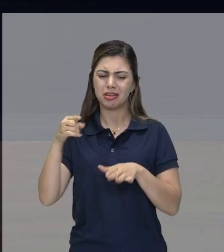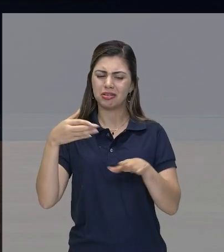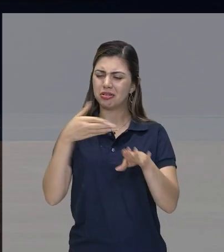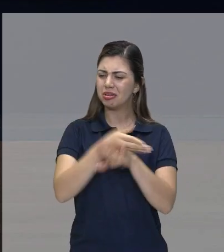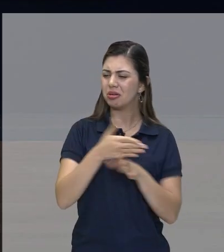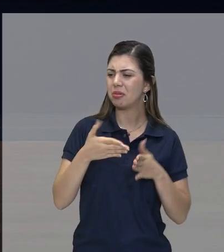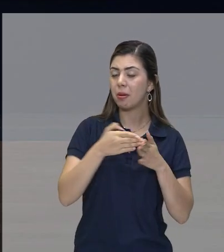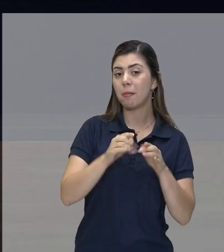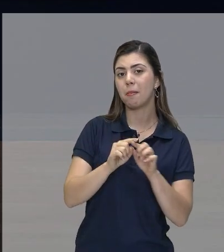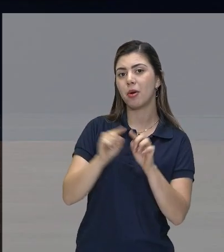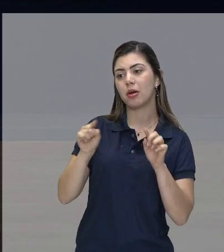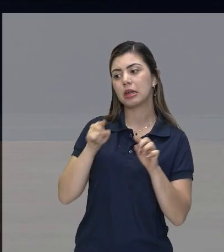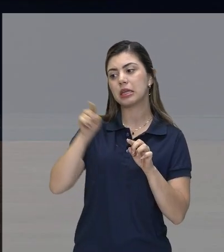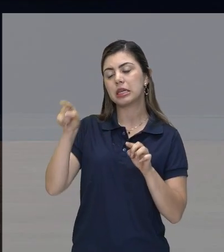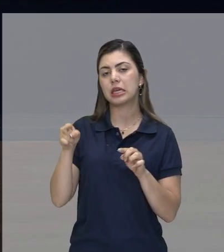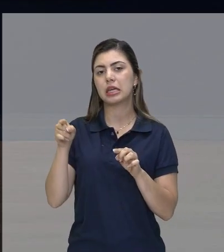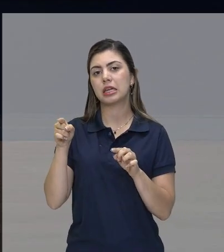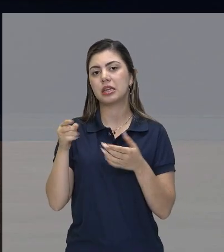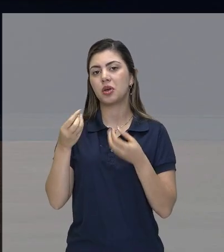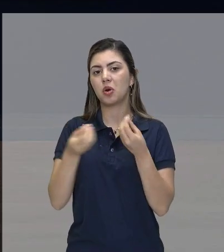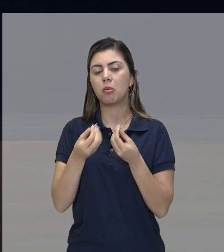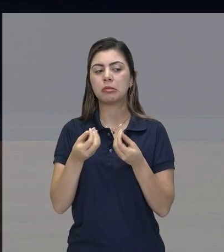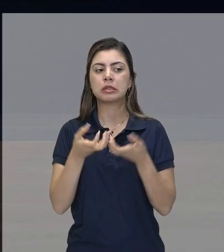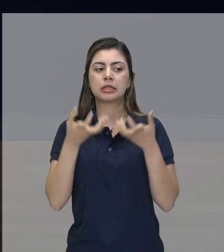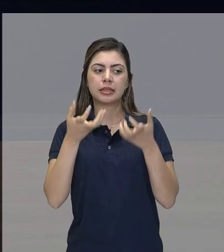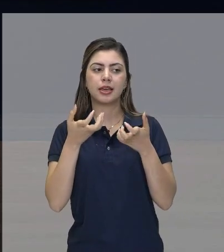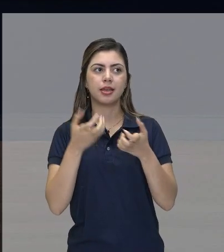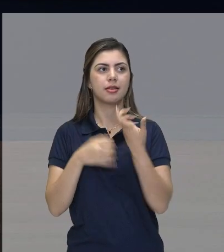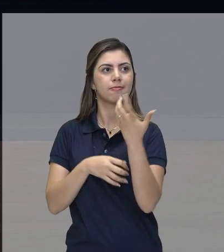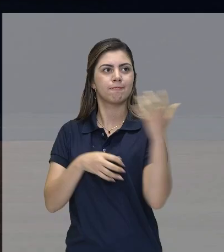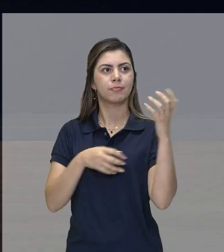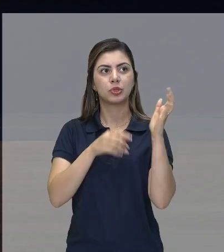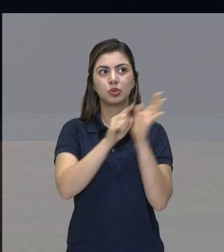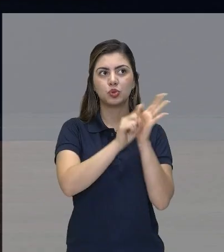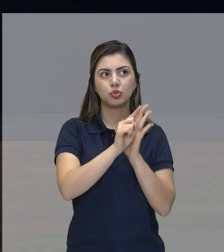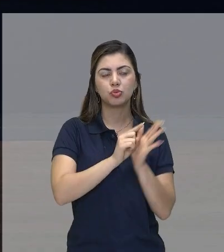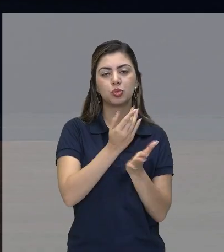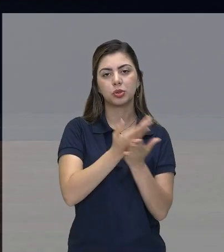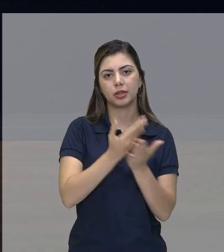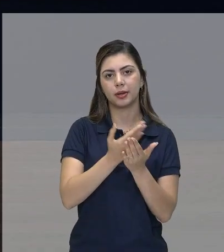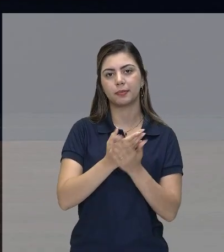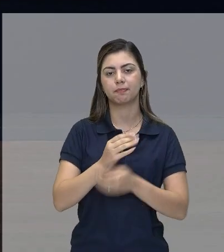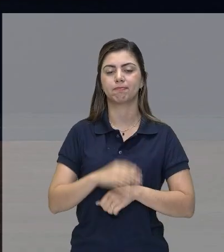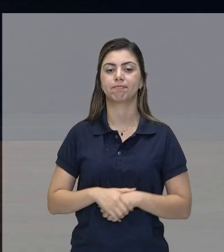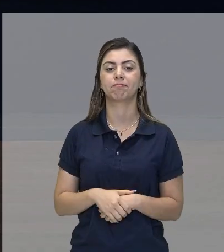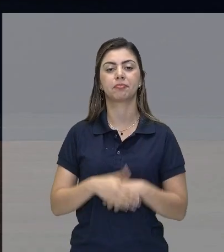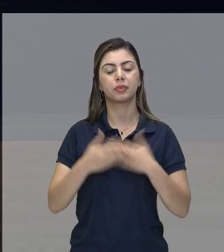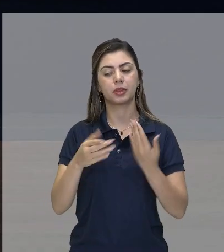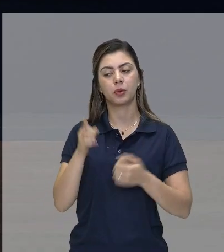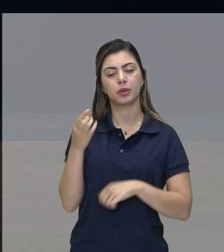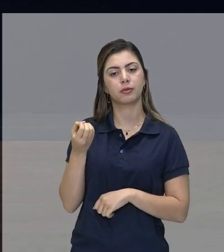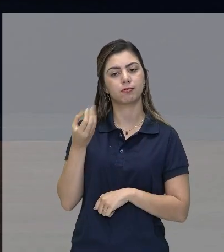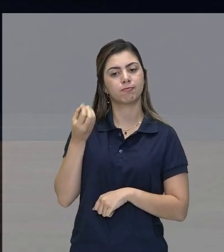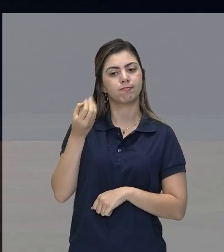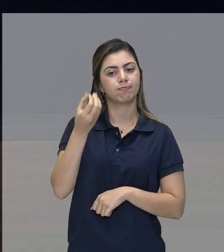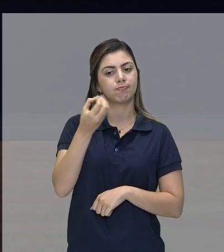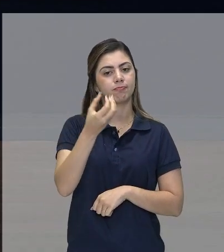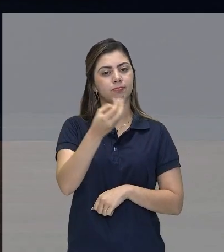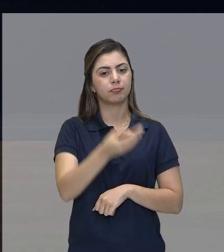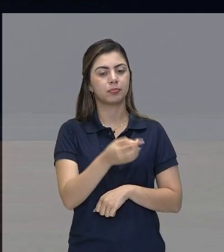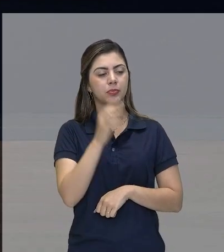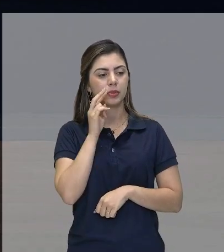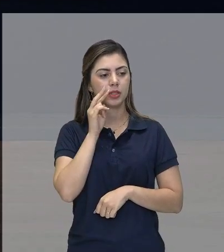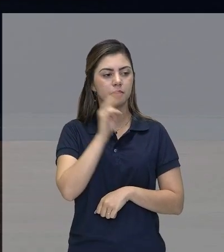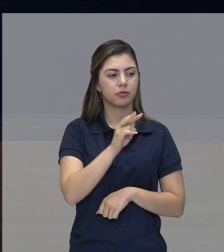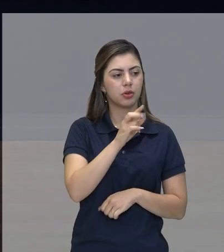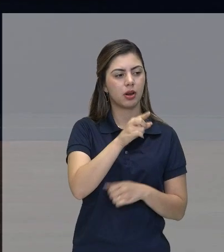medicina, né, mas Darwin tinha essa paixão aí pela natureza. E aí, durante a viagem, Darwin coletou espécies,